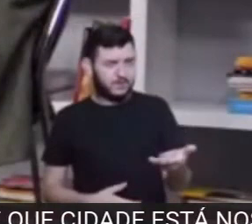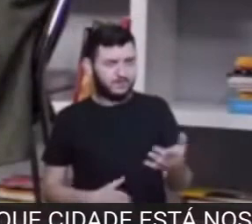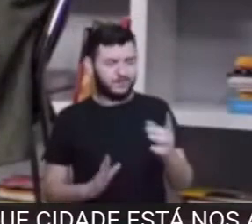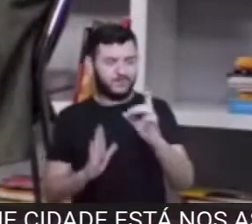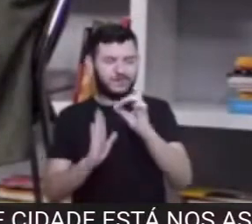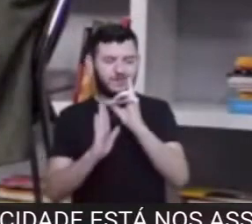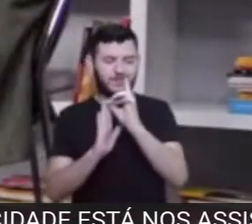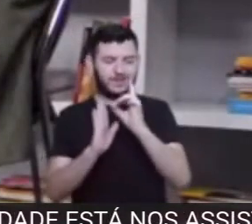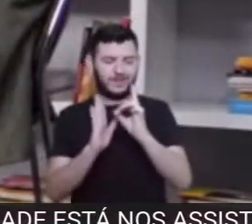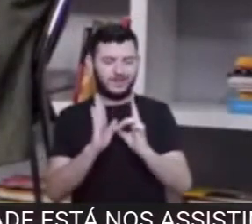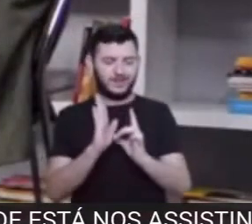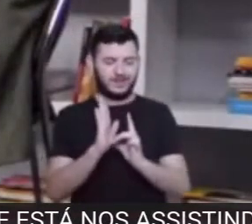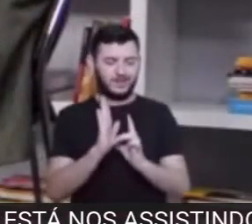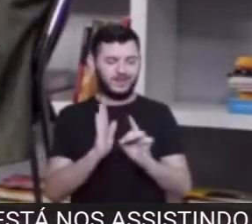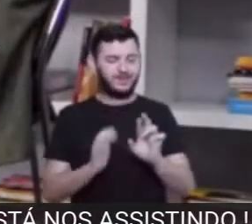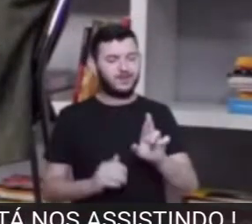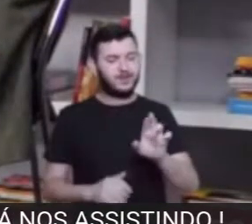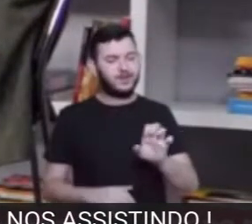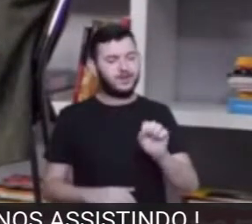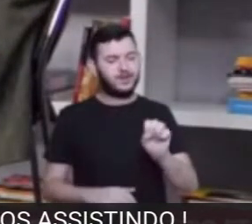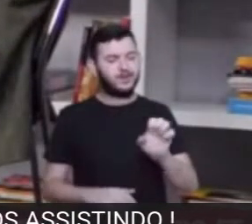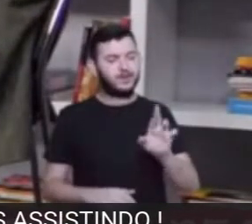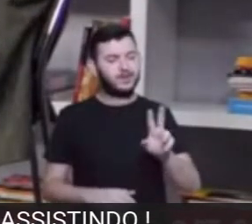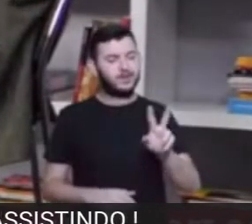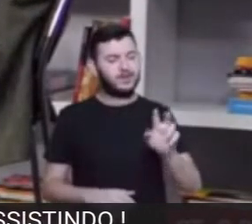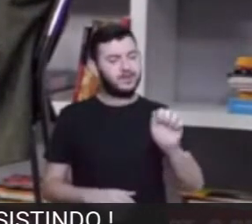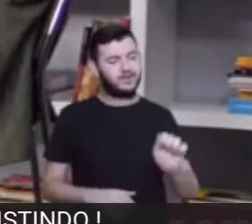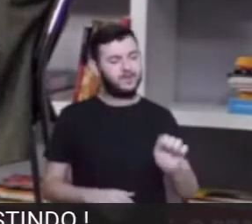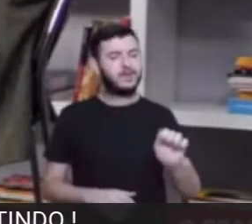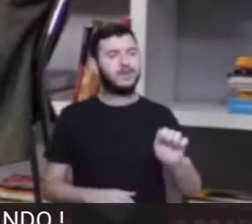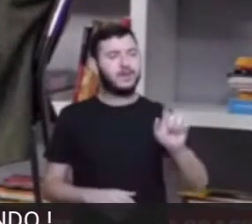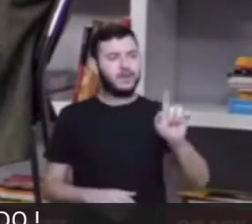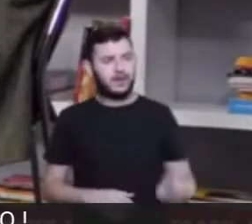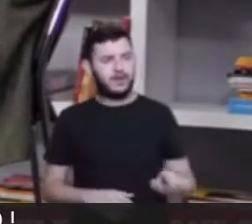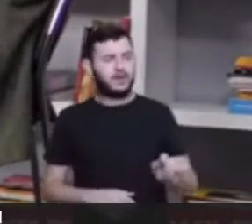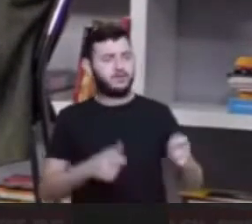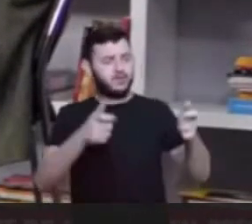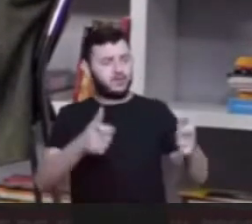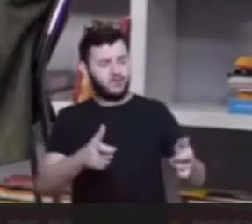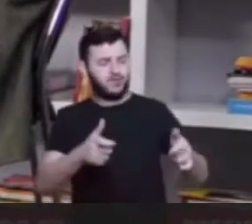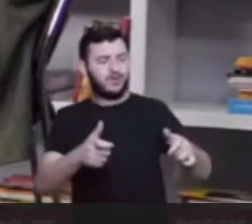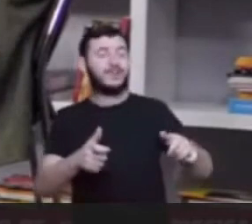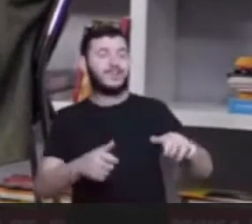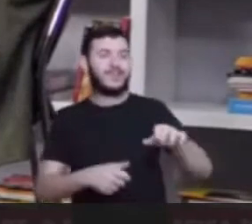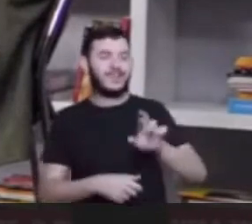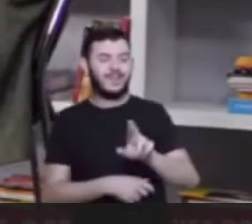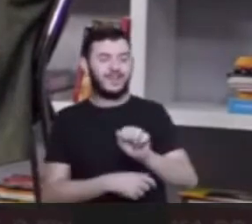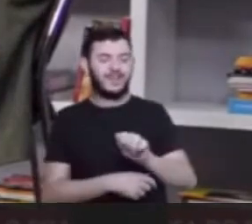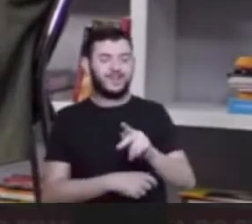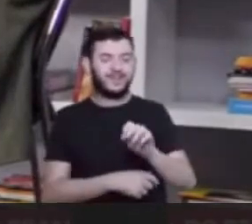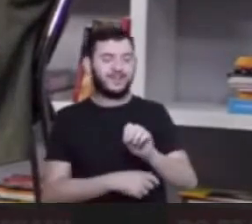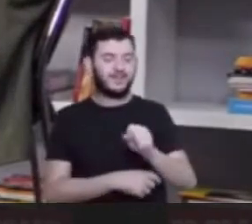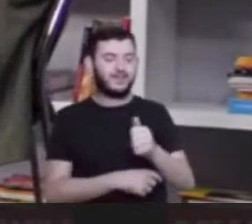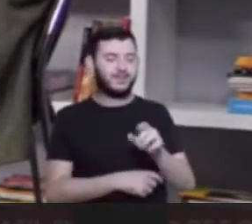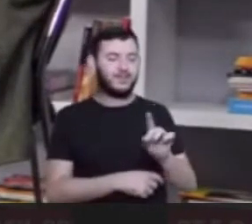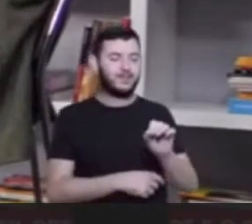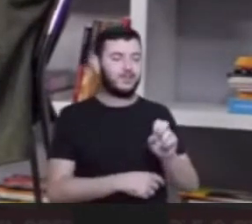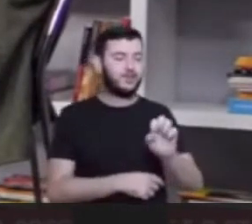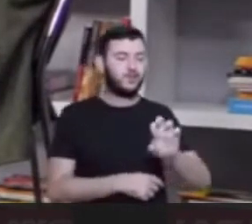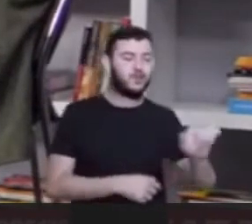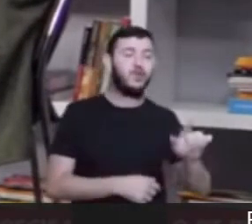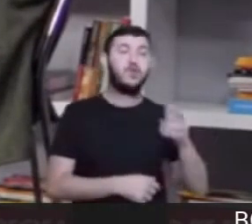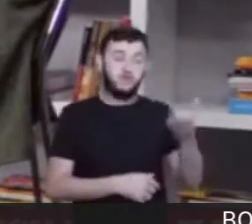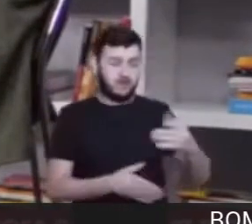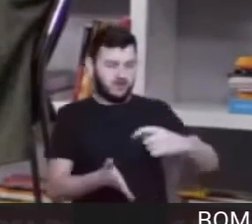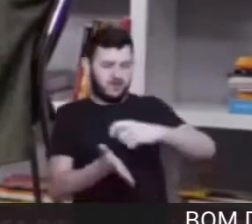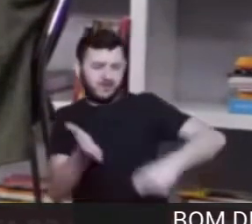Reserva da Raposa Terra do Sol, polêmico, mas assinou, firme. Que balanço o senhor faz